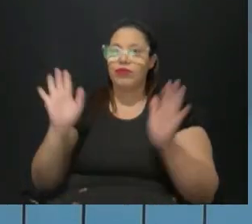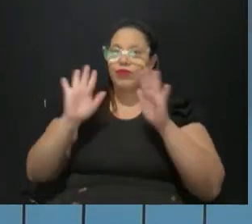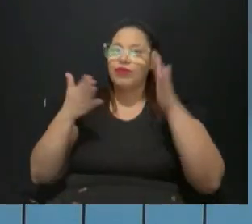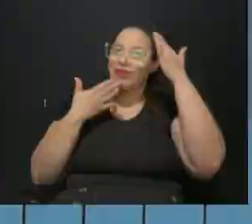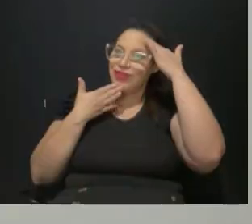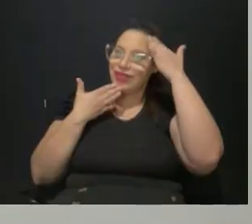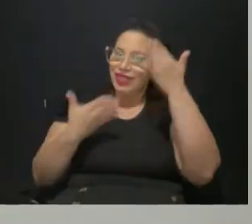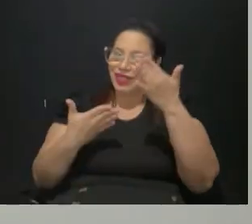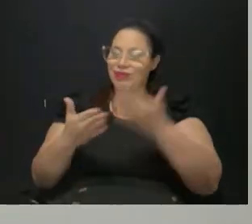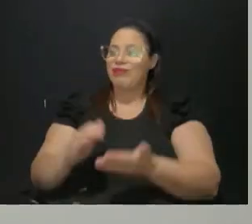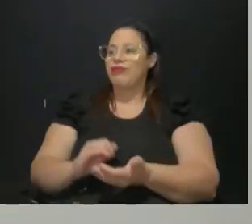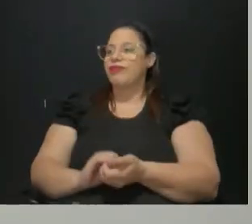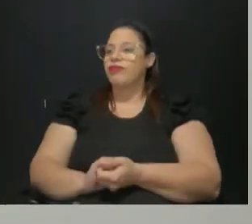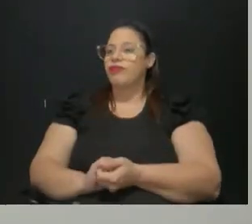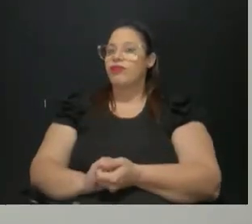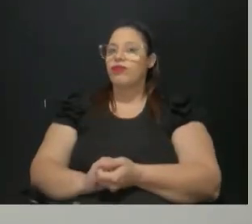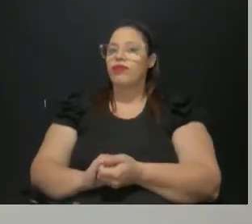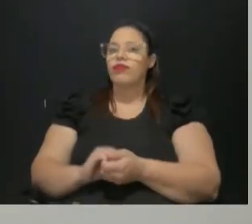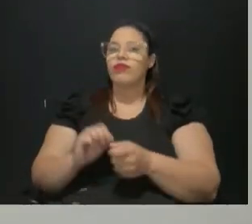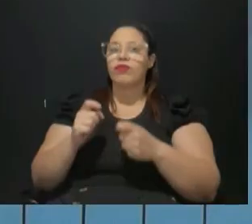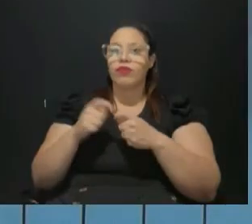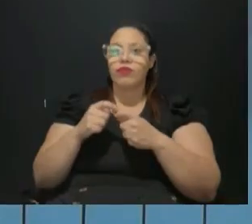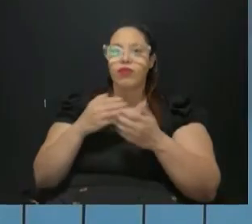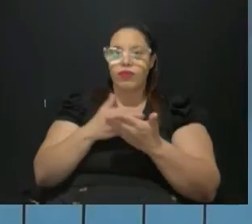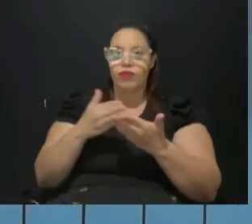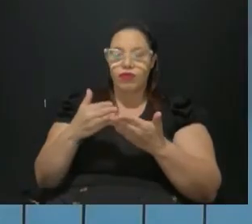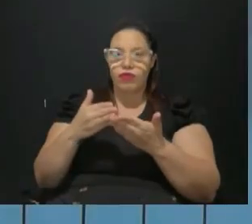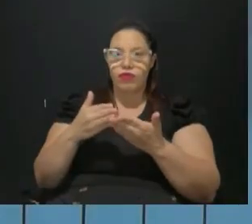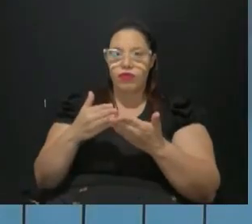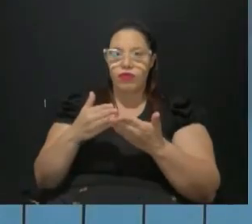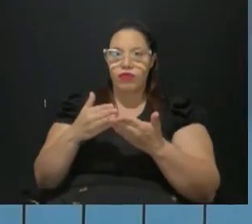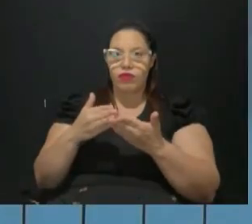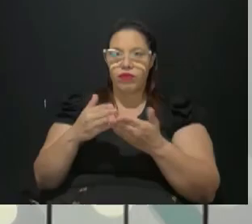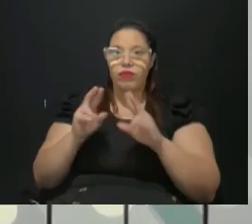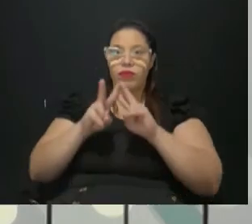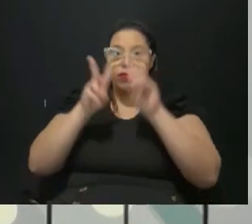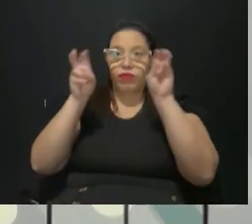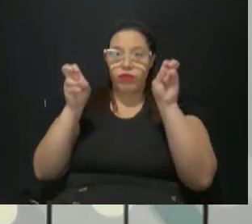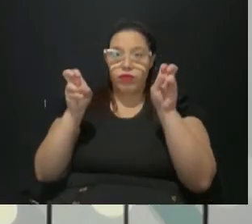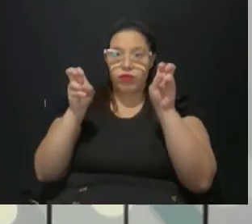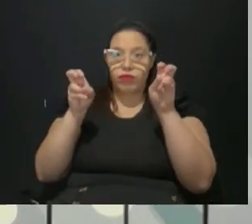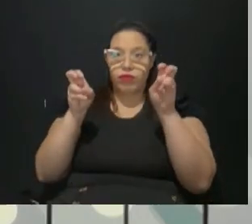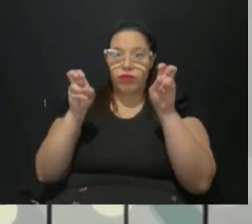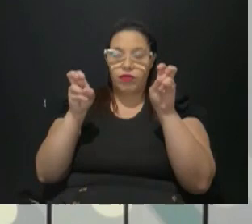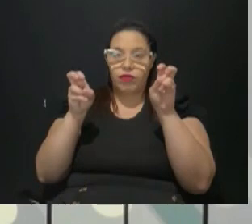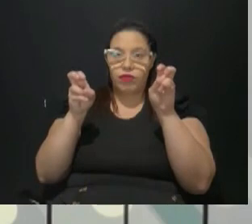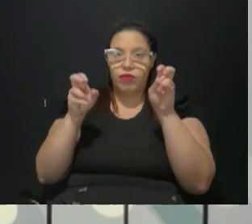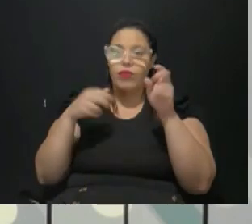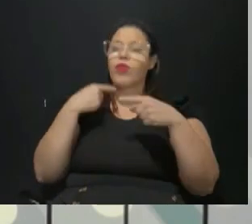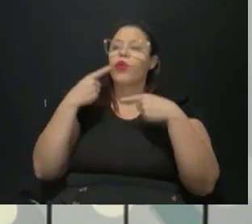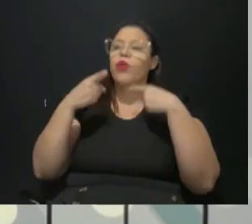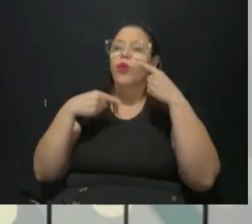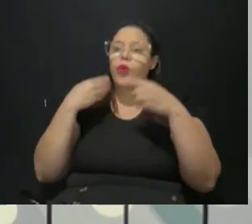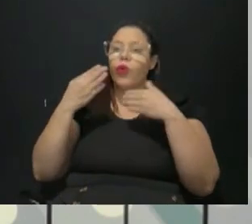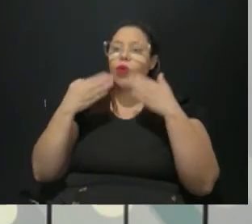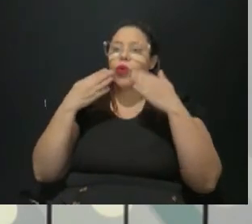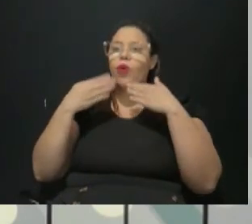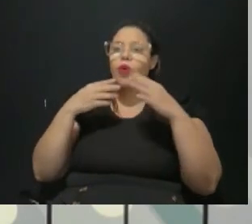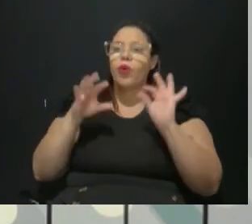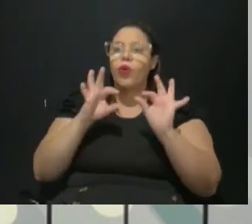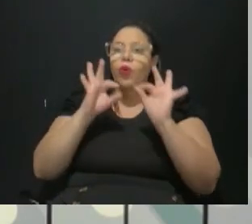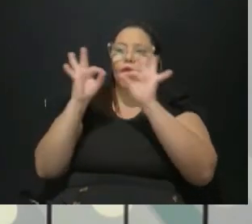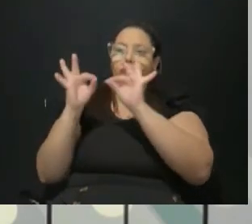Olá, eu que agradeço. Doutor, para a gente começar, sobre esse tema que está sendo bastante discutido aí na